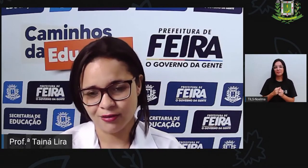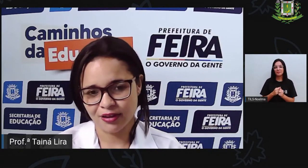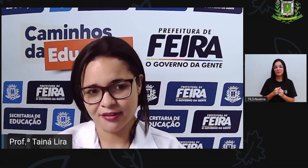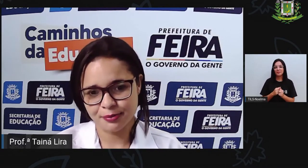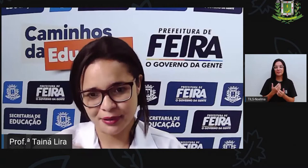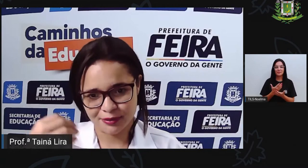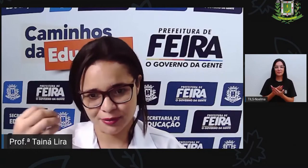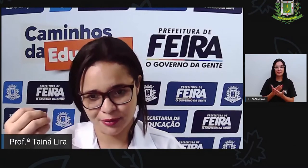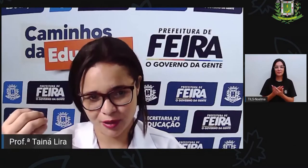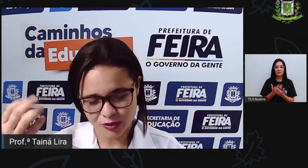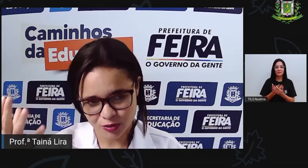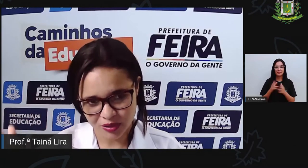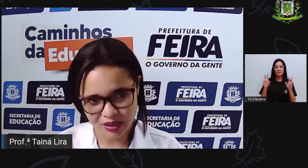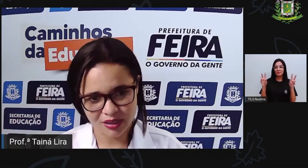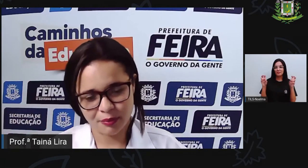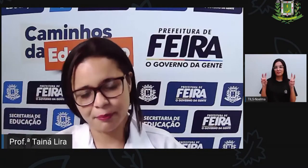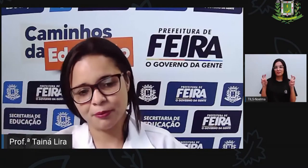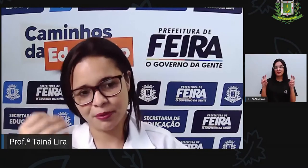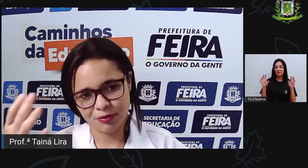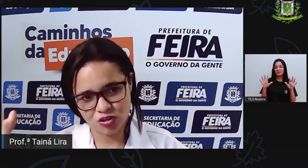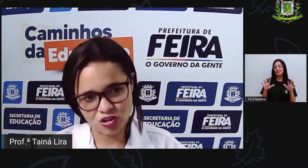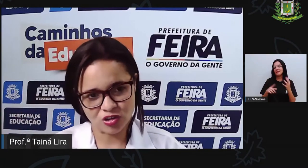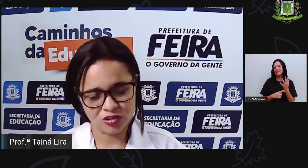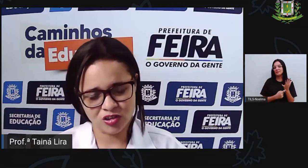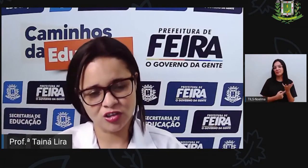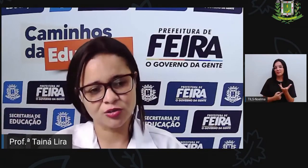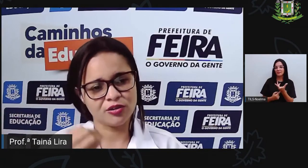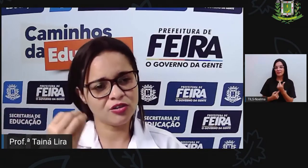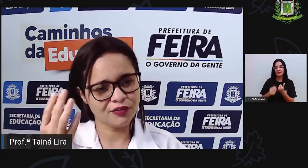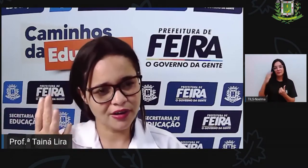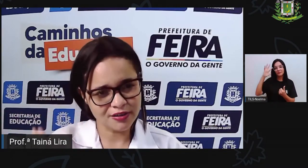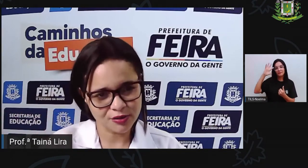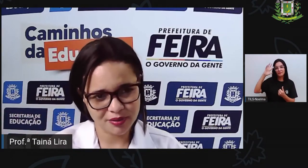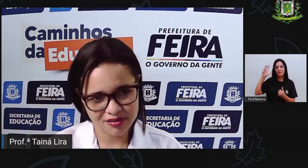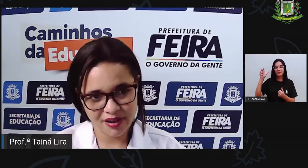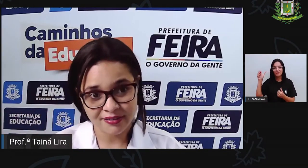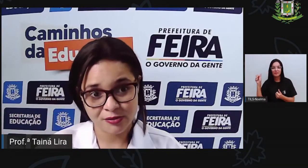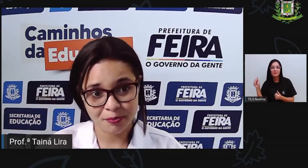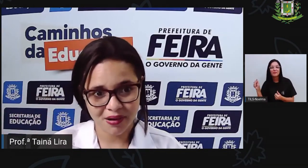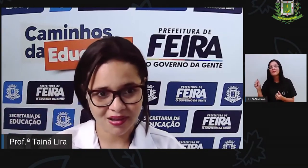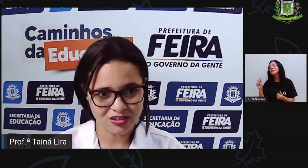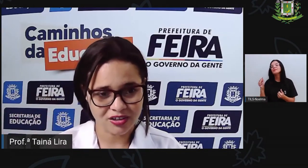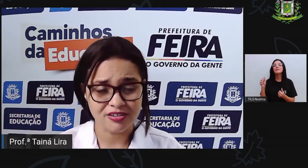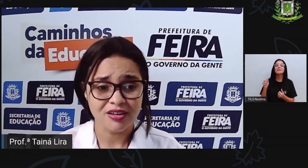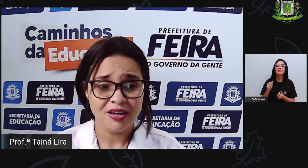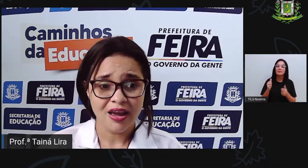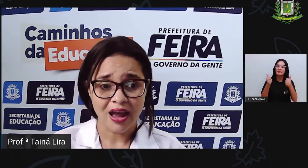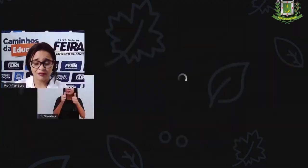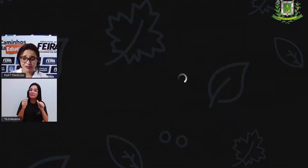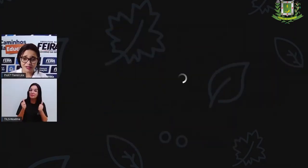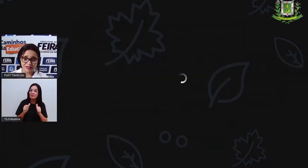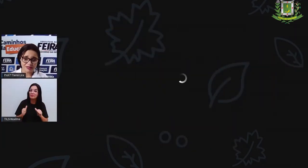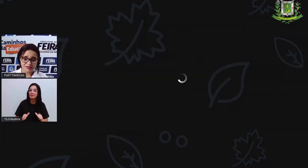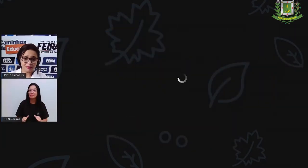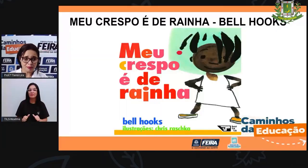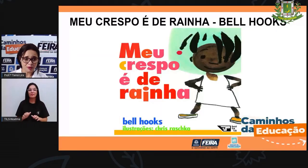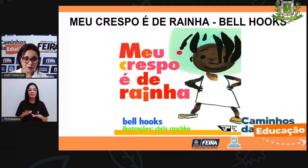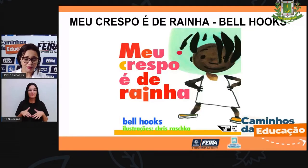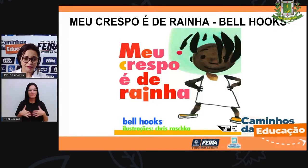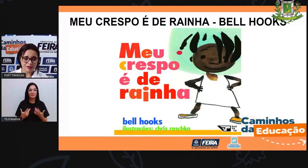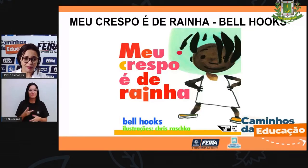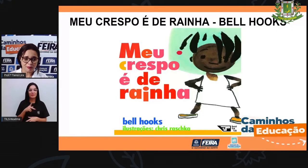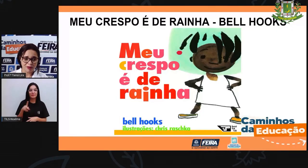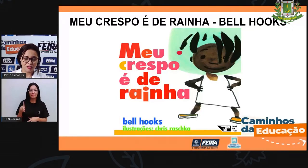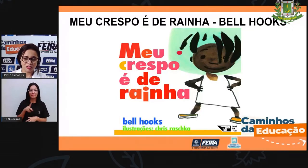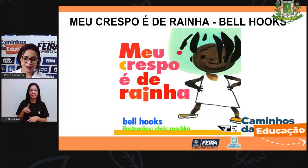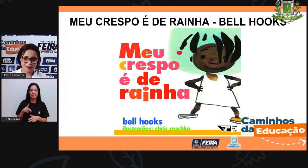a aula a respeito do nosso tema, propriamente dito, para a gente falar sobre as artes plásticas africanas, a Pró